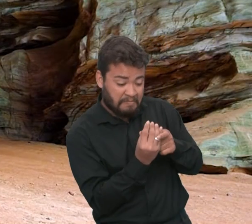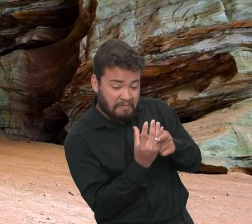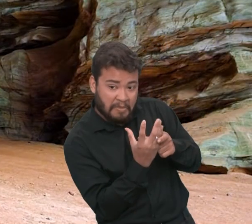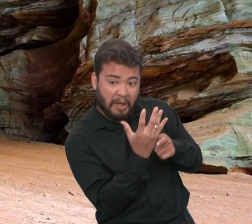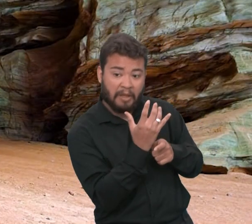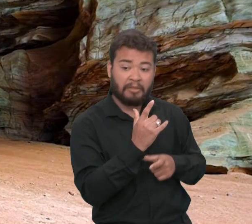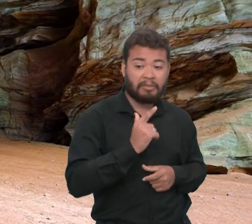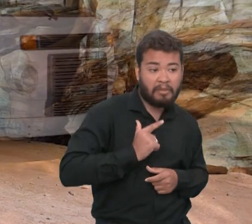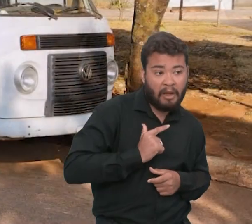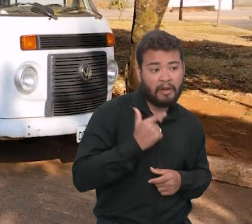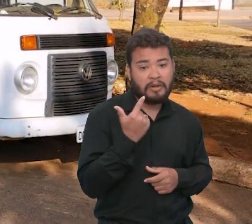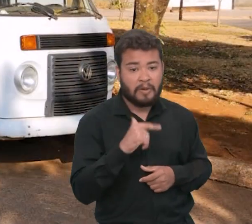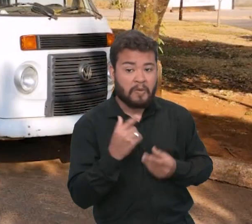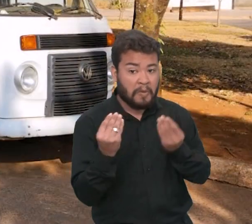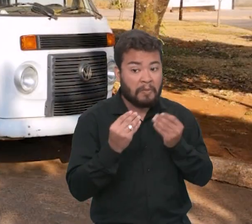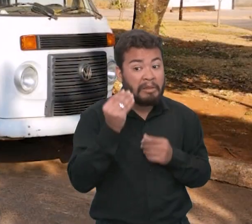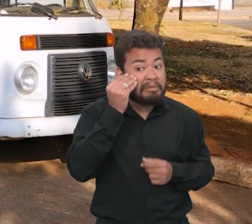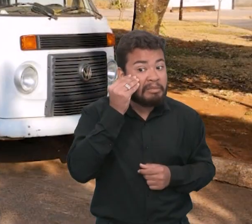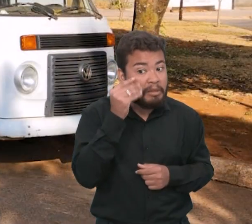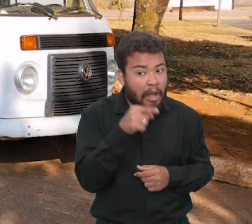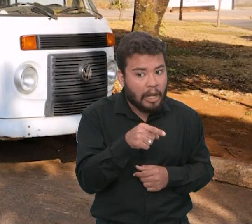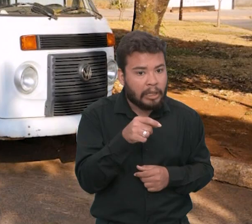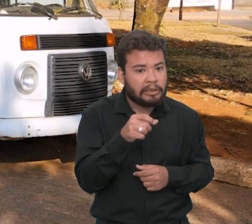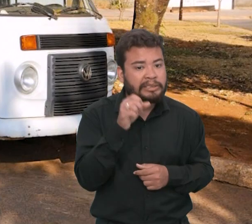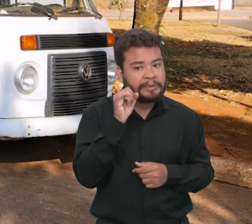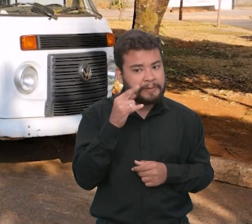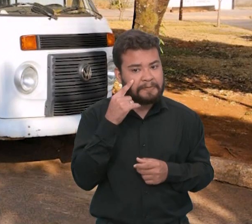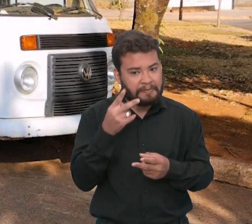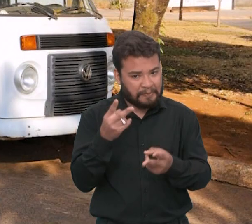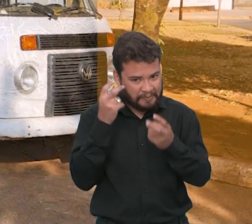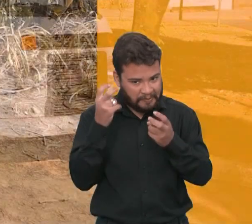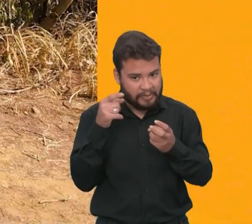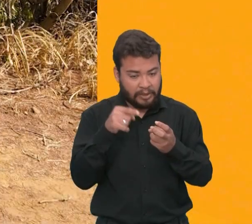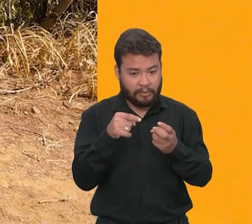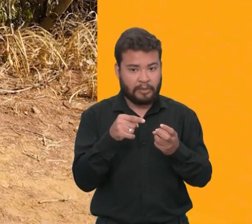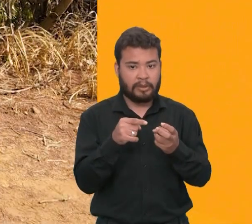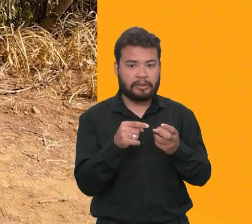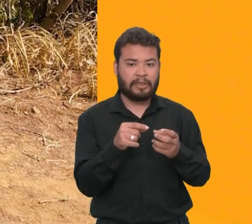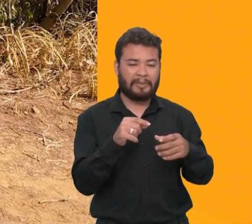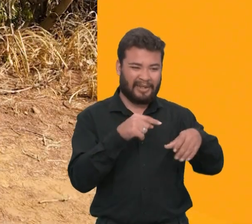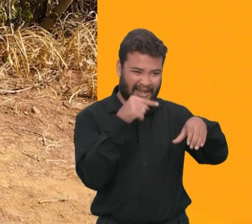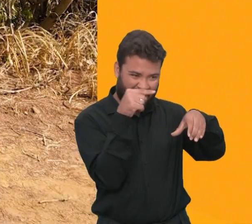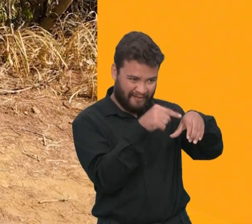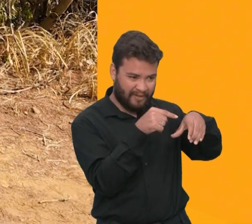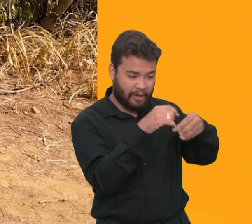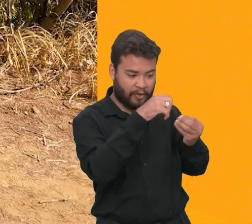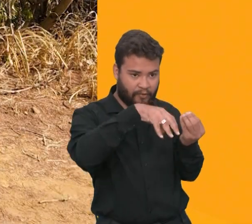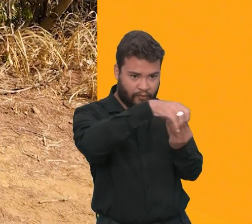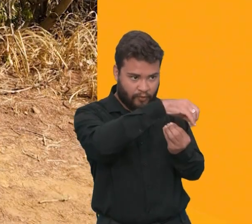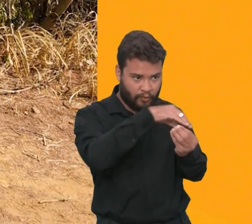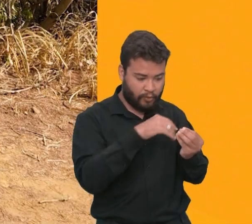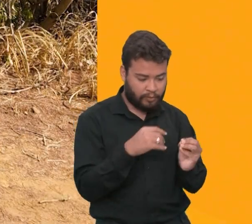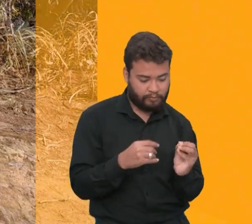aí se o fungo patogênico que está matando a uva cresce, e o fungo da caverna que ela descreveu como tricoderma, que é um dos mais